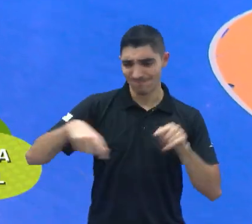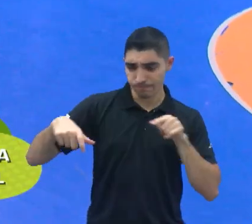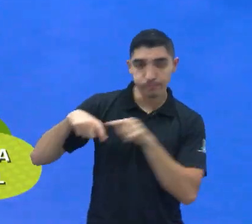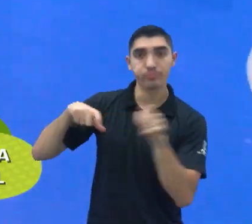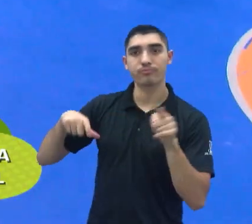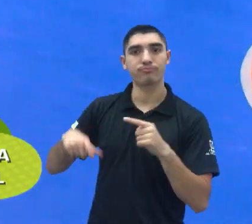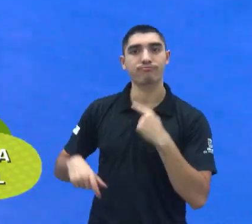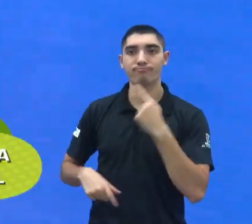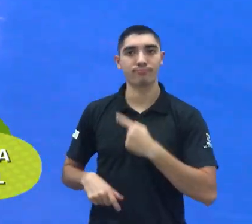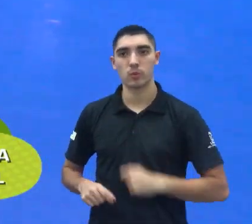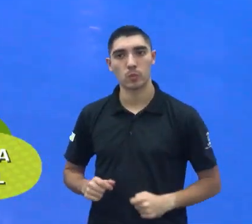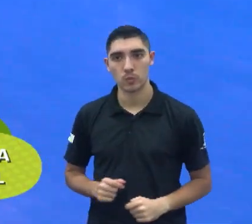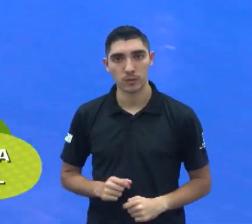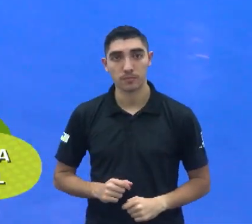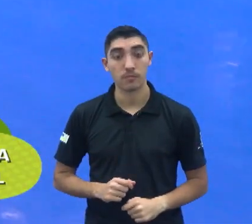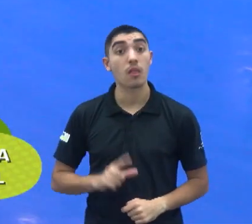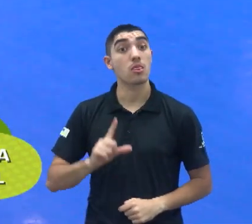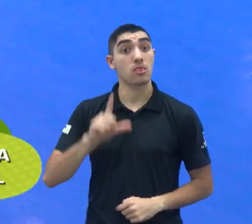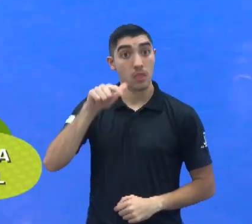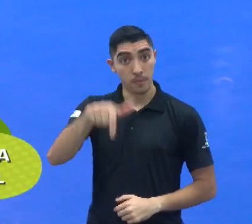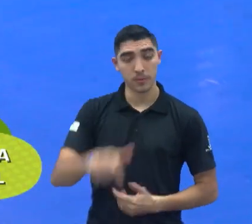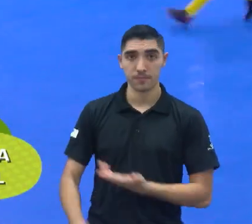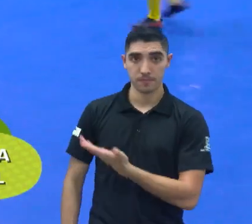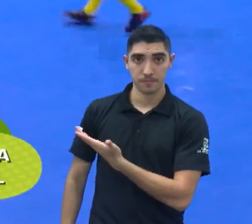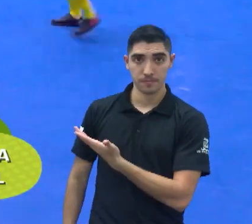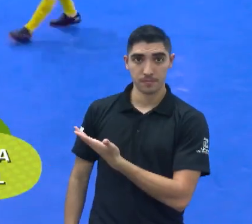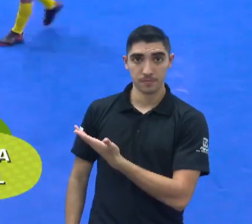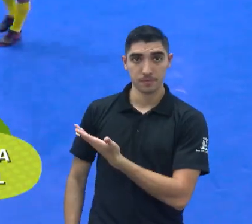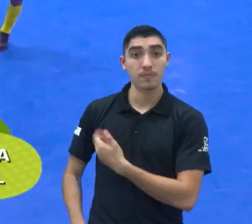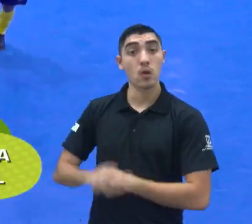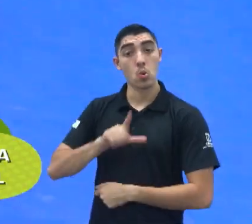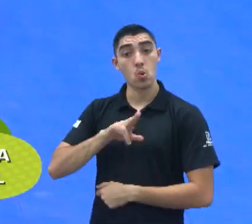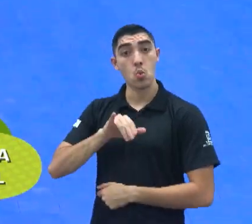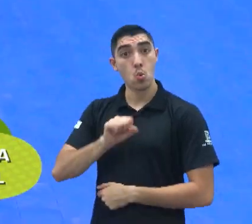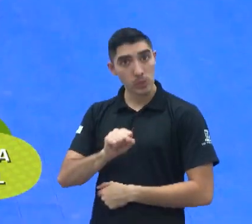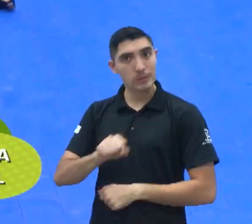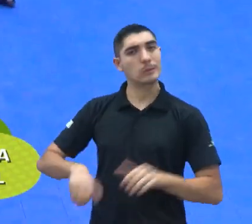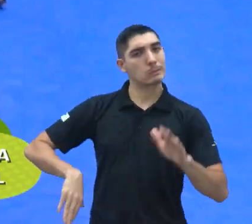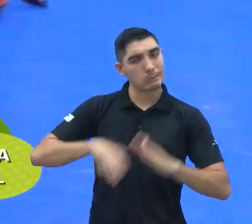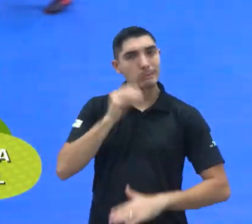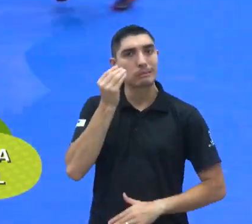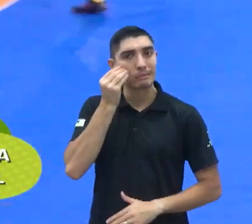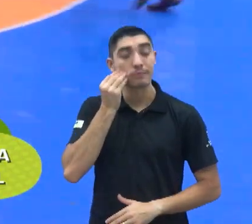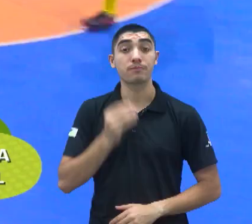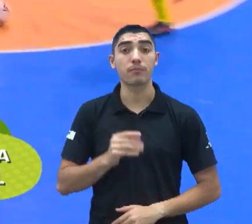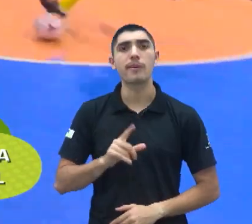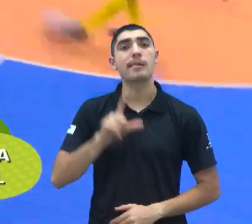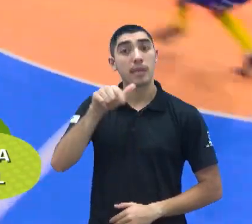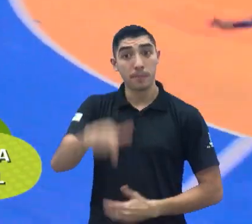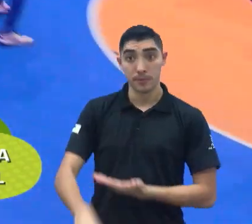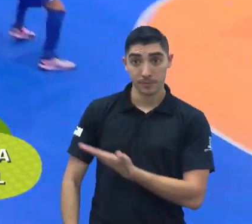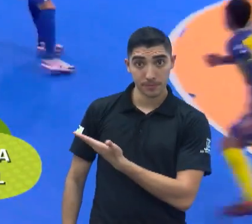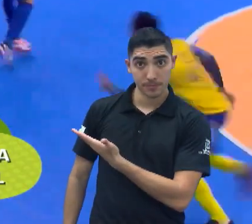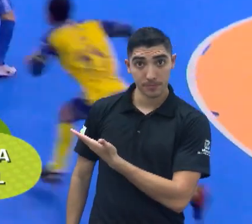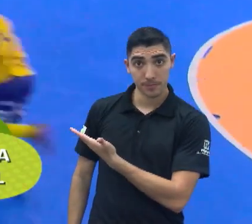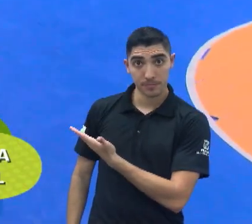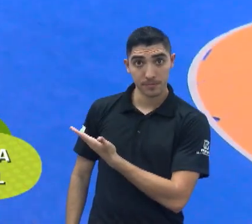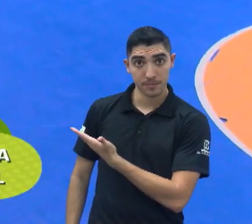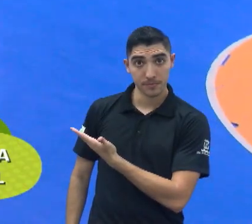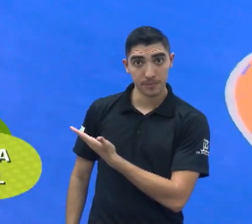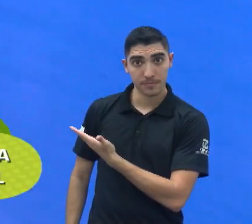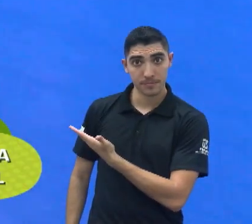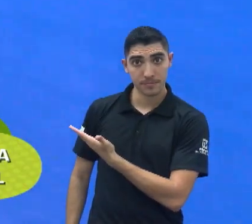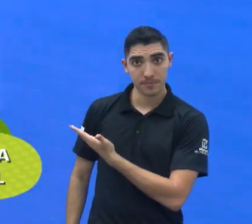Danilo. Na sequência, foi Luiz Fernando quem arriscou. O gol joseense sairia nesta